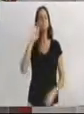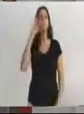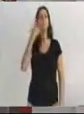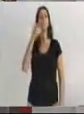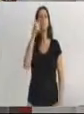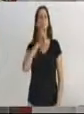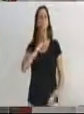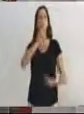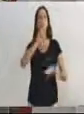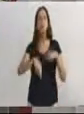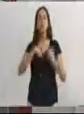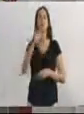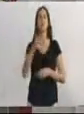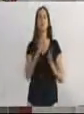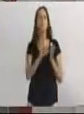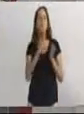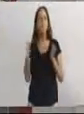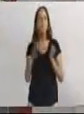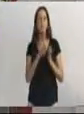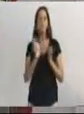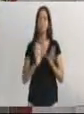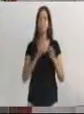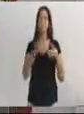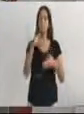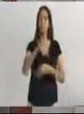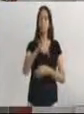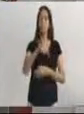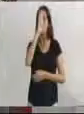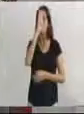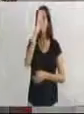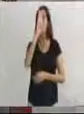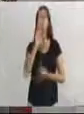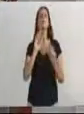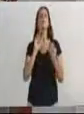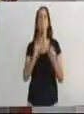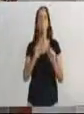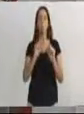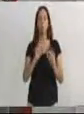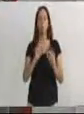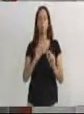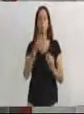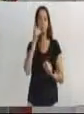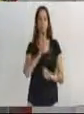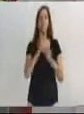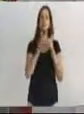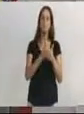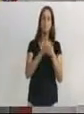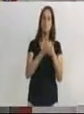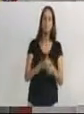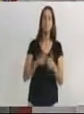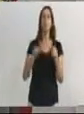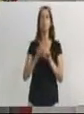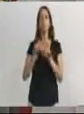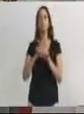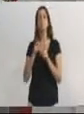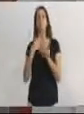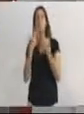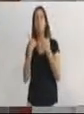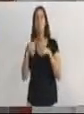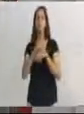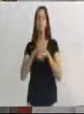superar esses momentos e essa comissão que o principal objetivo de poder acompanhar e conversar com a sociedade civil organizada